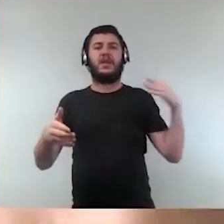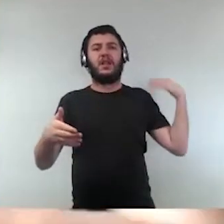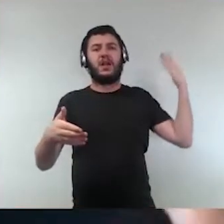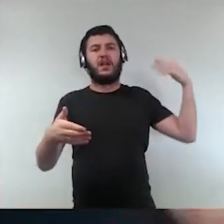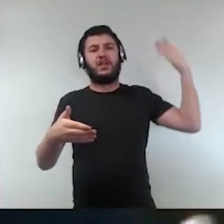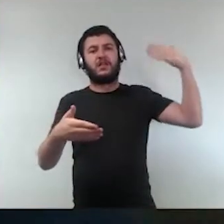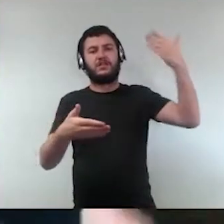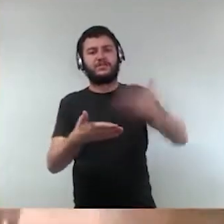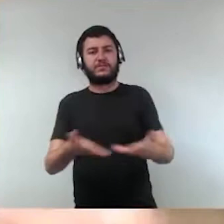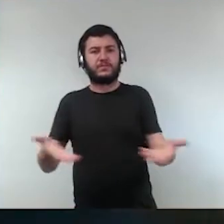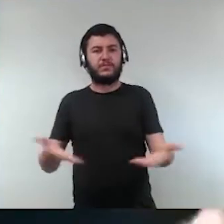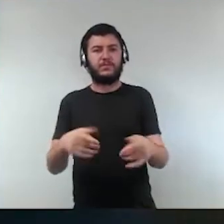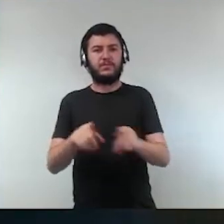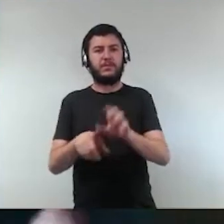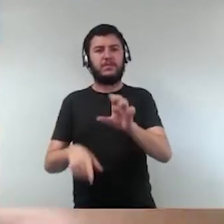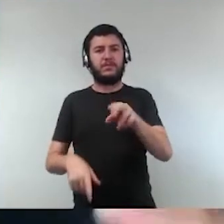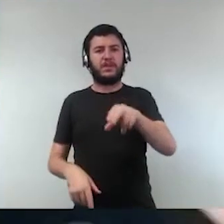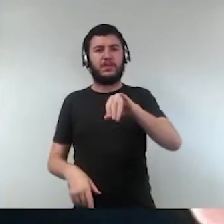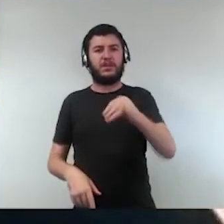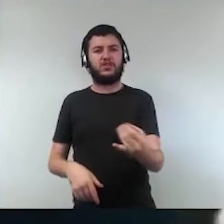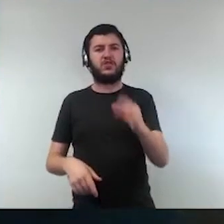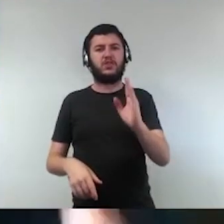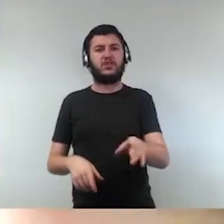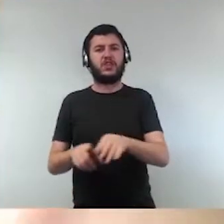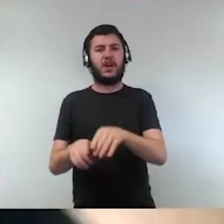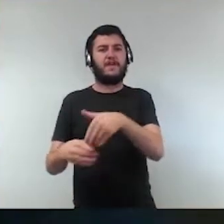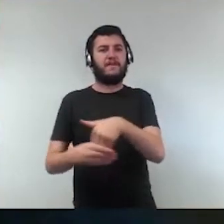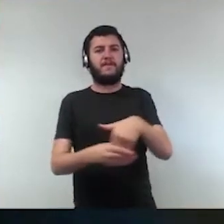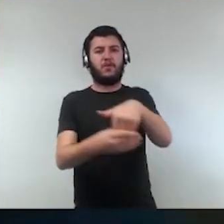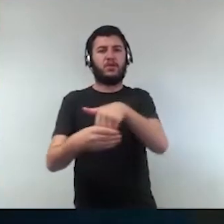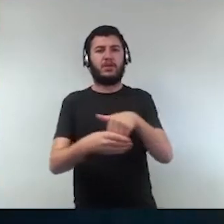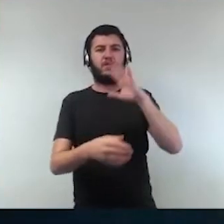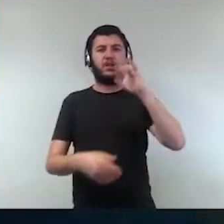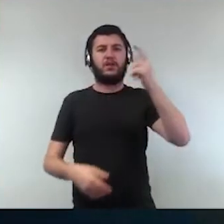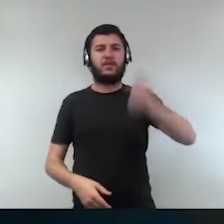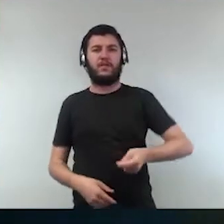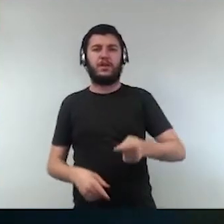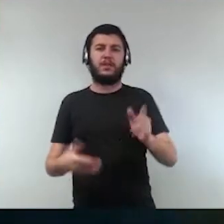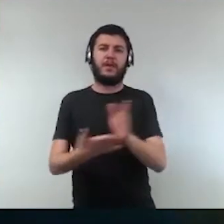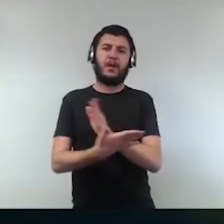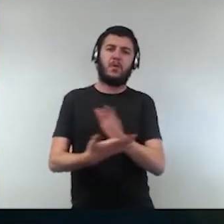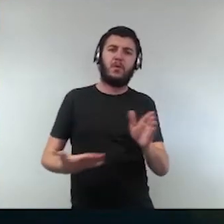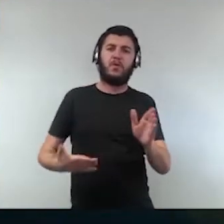vem deliberando uma série de questões com evidente impacto